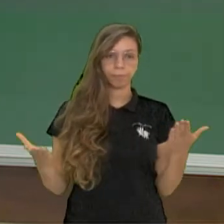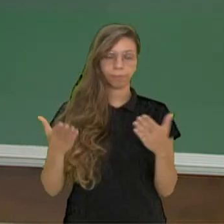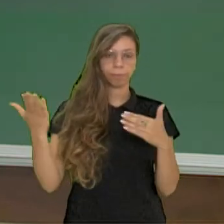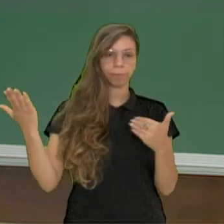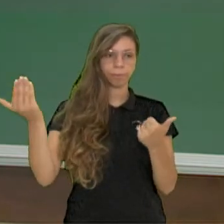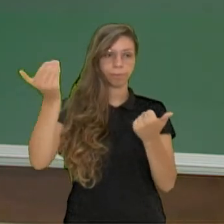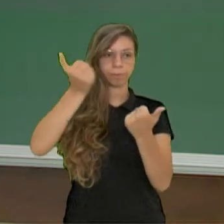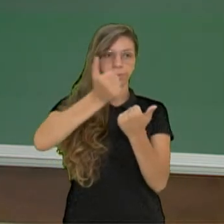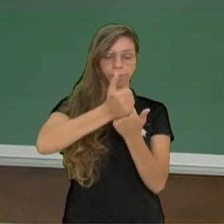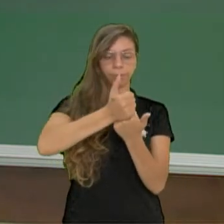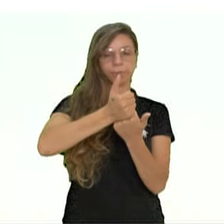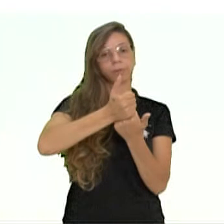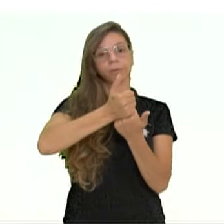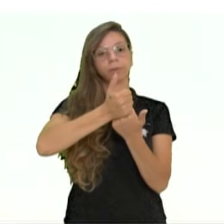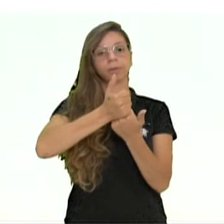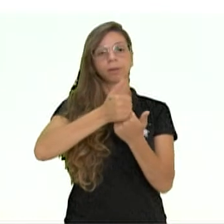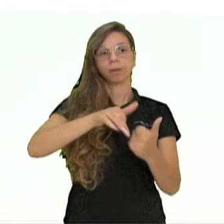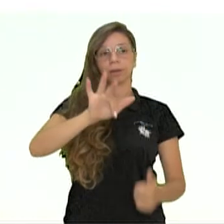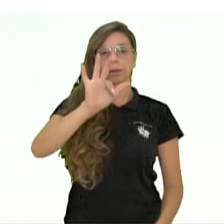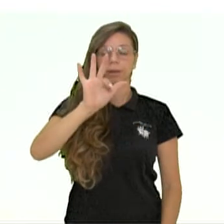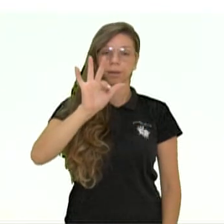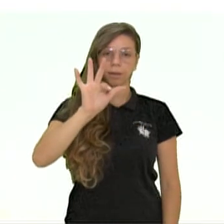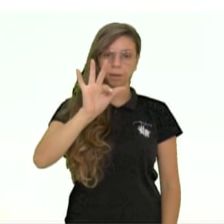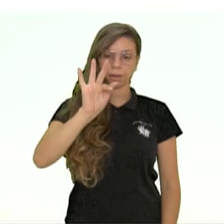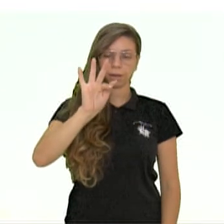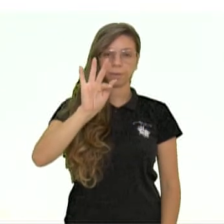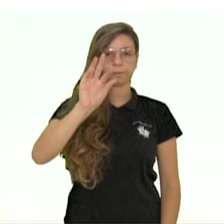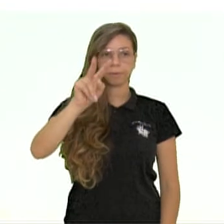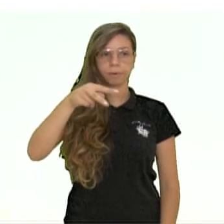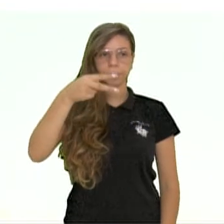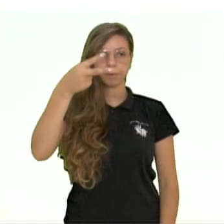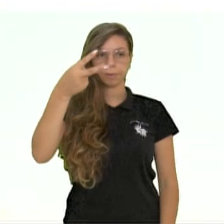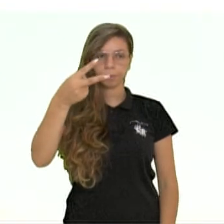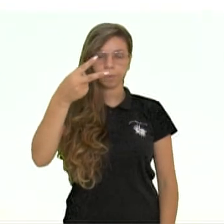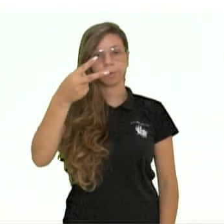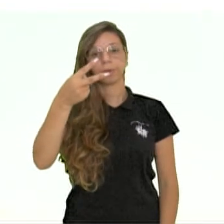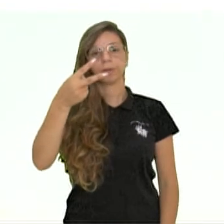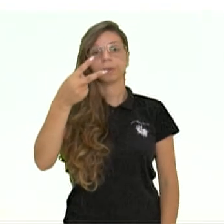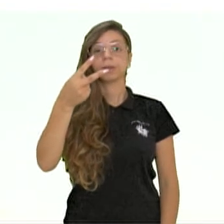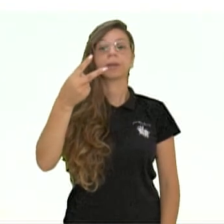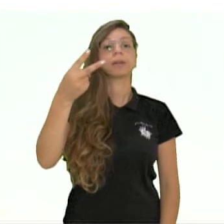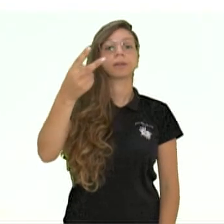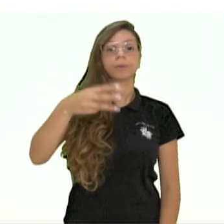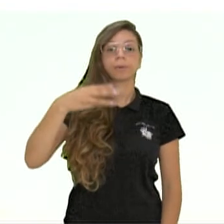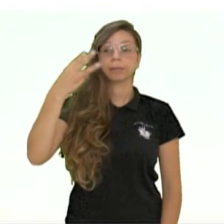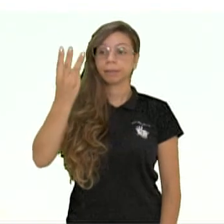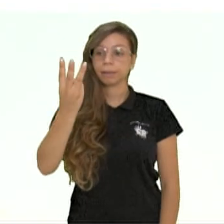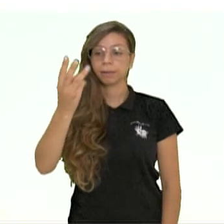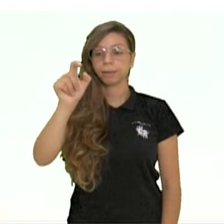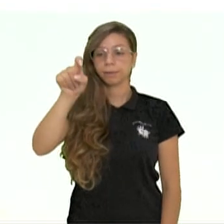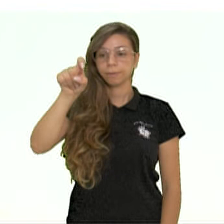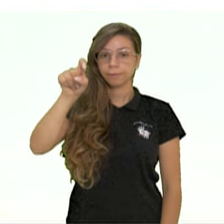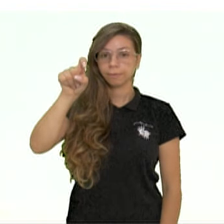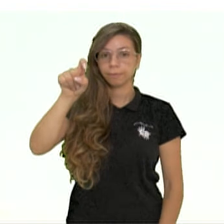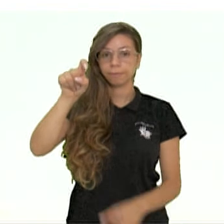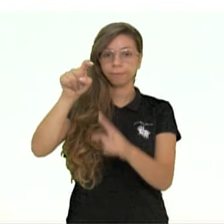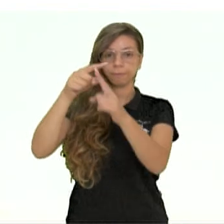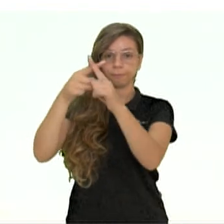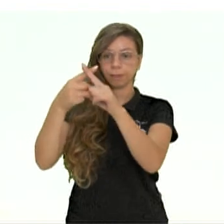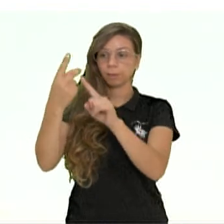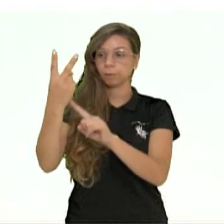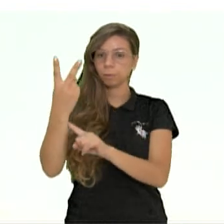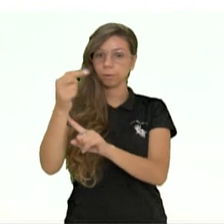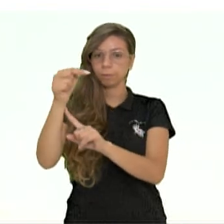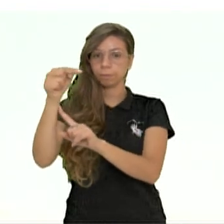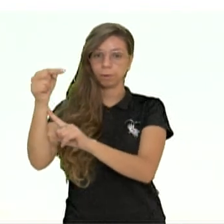substituir. F de 2, 3 vezes 2, menos 2. Então, f de 2, 3 vezes 2 menos